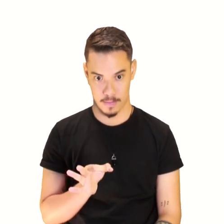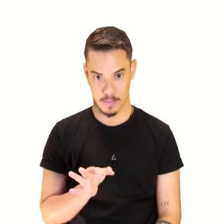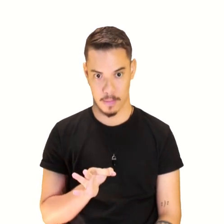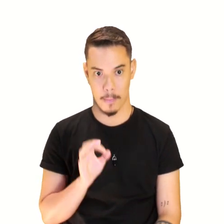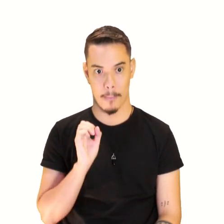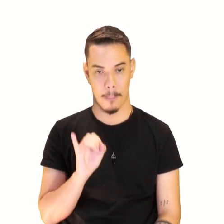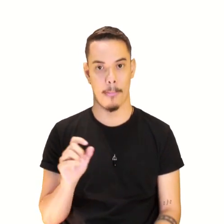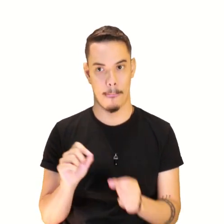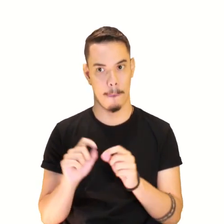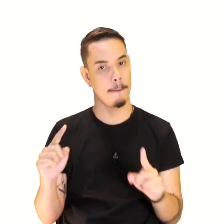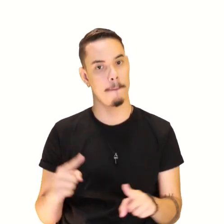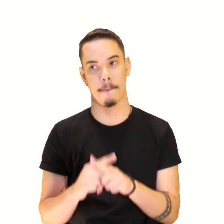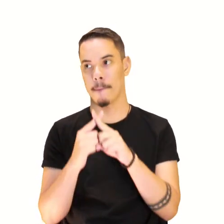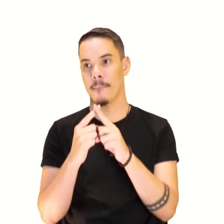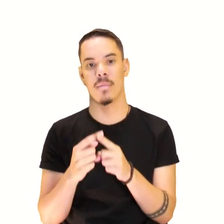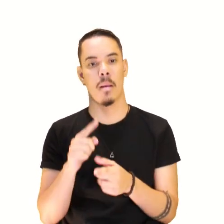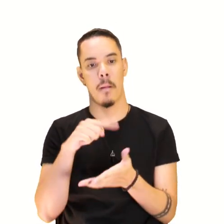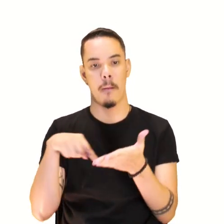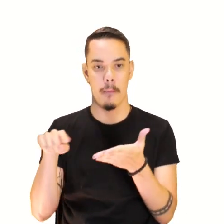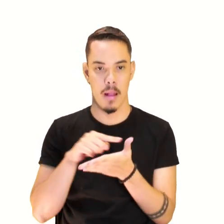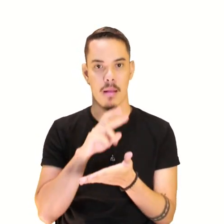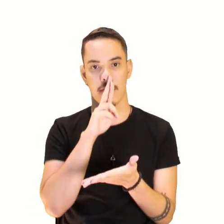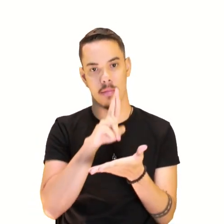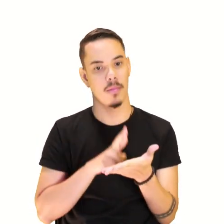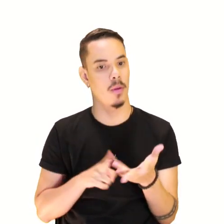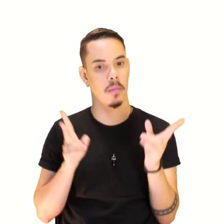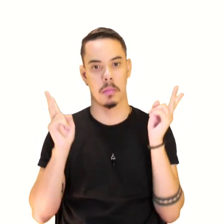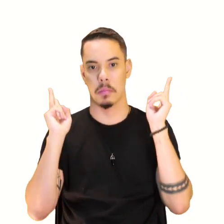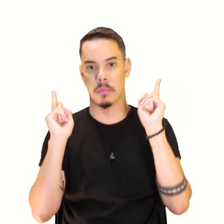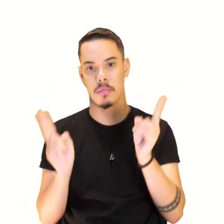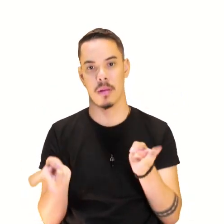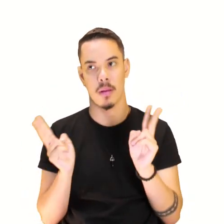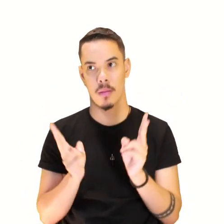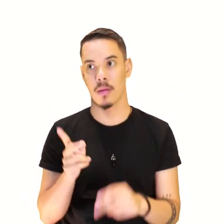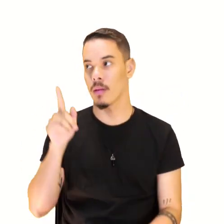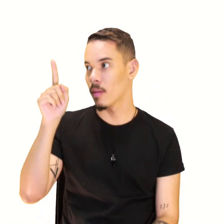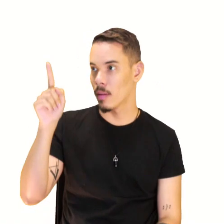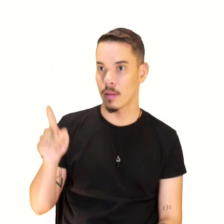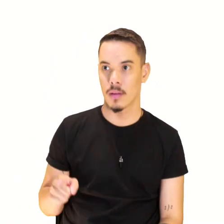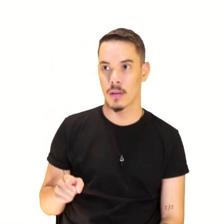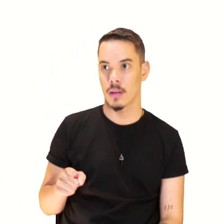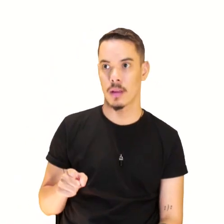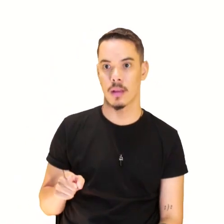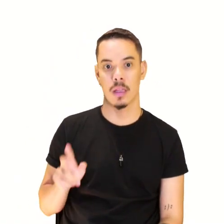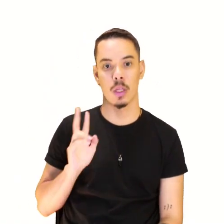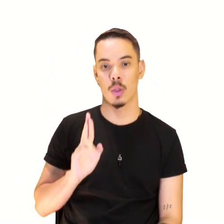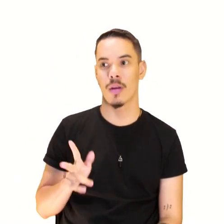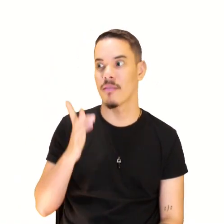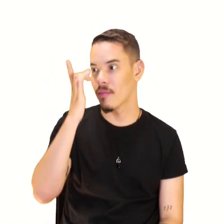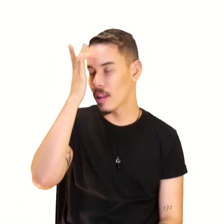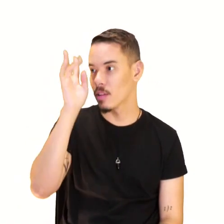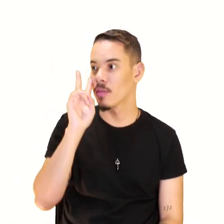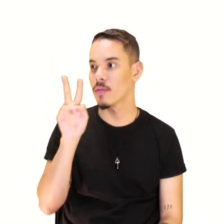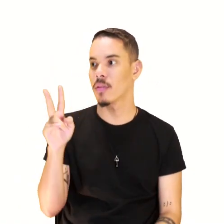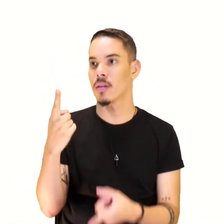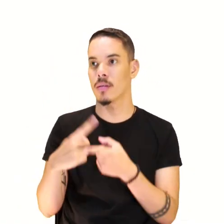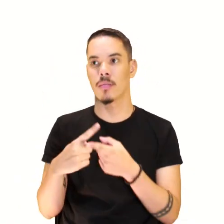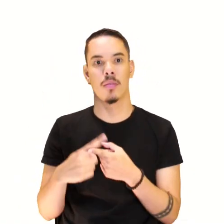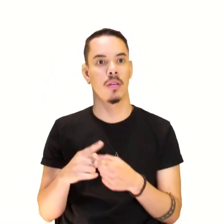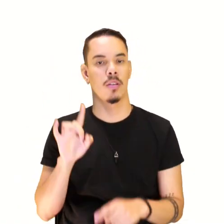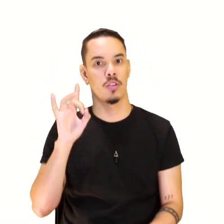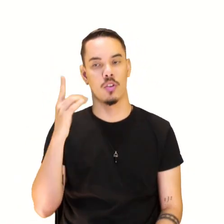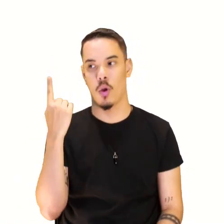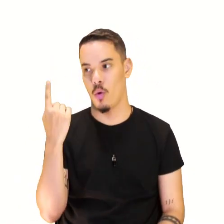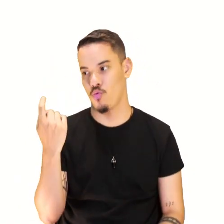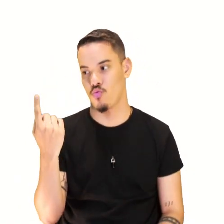for fazer o cálculo aí vai dar do mesmo jeito né E aí você percebe que não fica tão fácil enxergar porque eu não tenho mais que olhar só